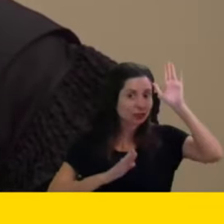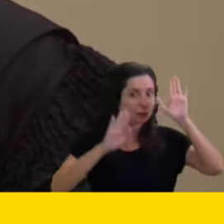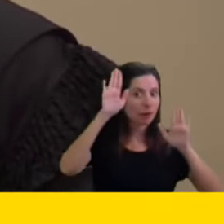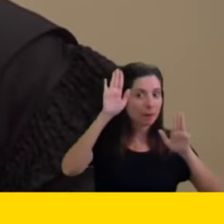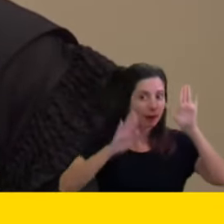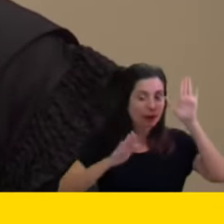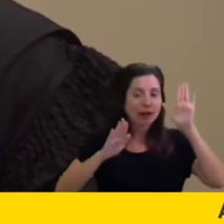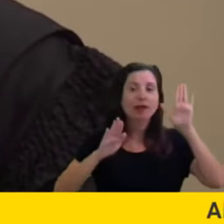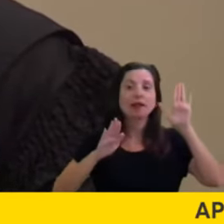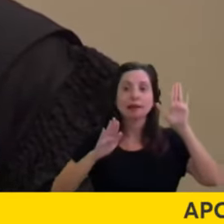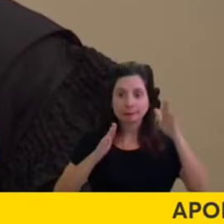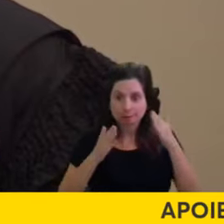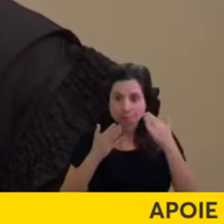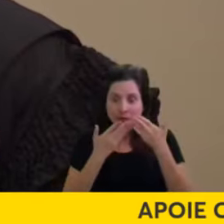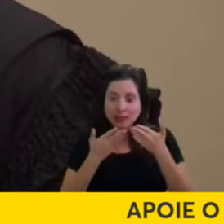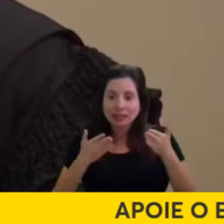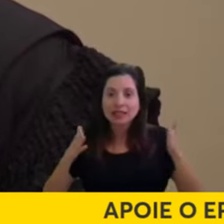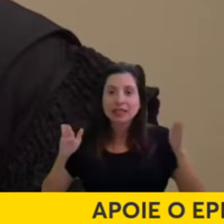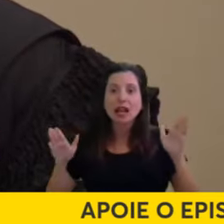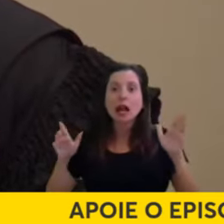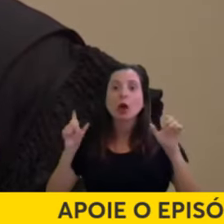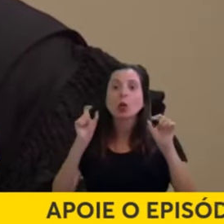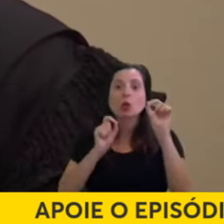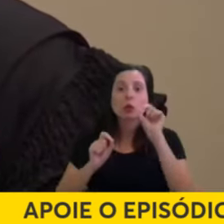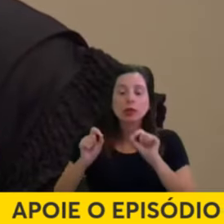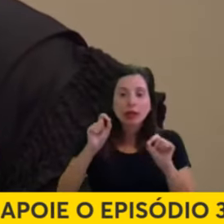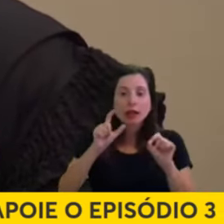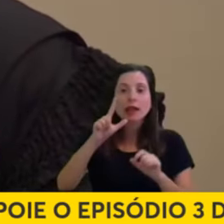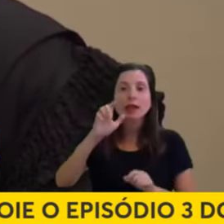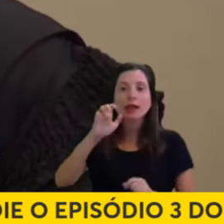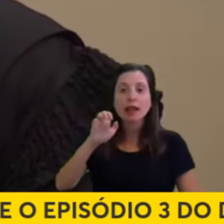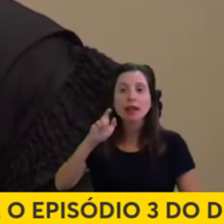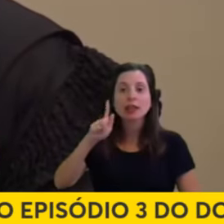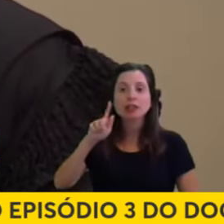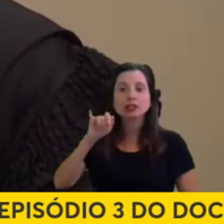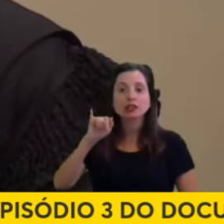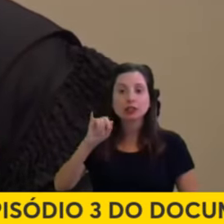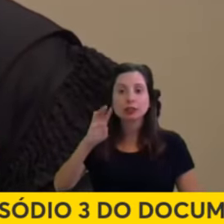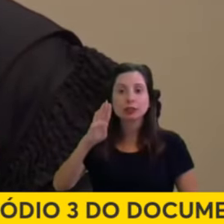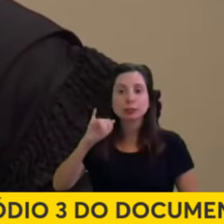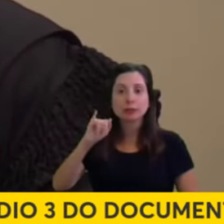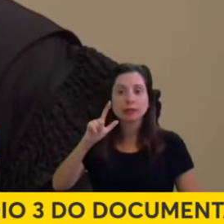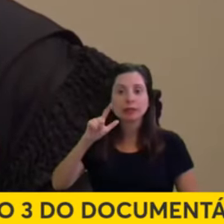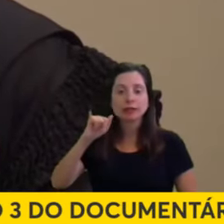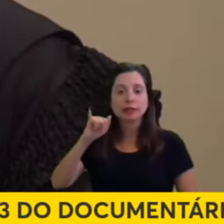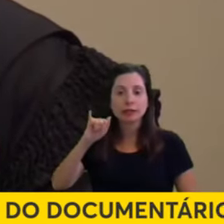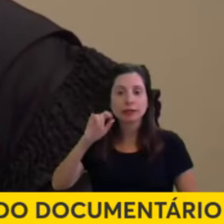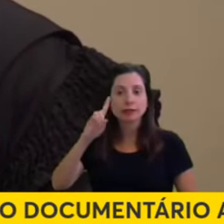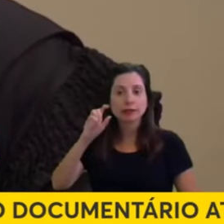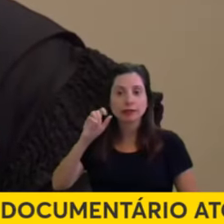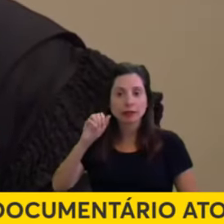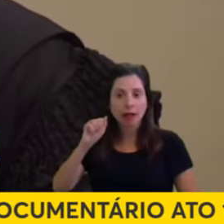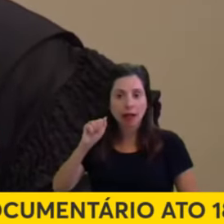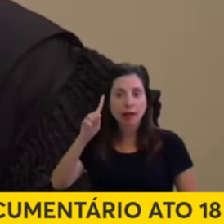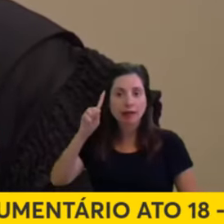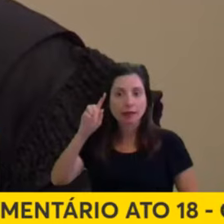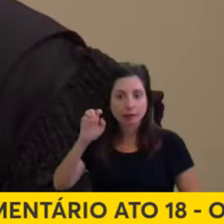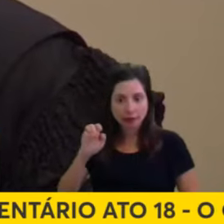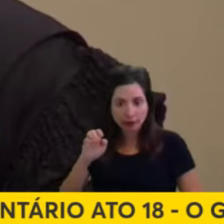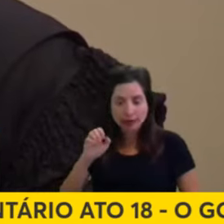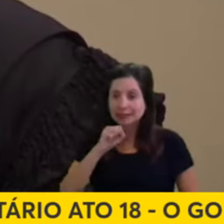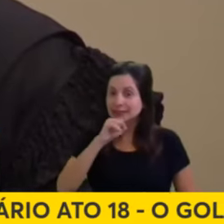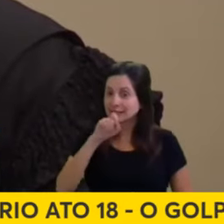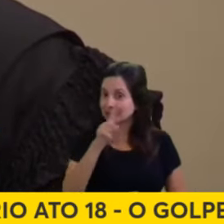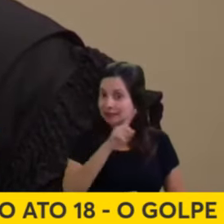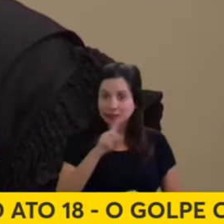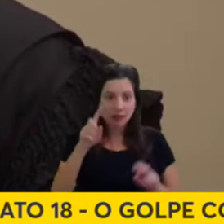inelegibilidade não prevista em lei destarte deve ser considerados os gastos de cada campanha para concluir eventual excesso não verificado